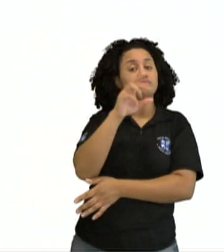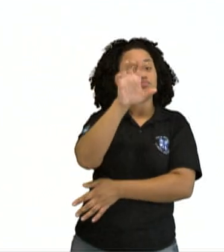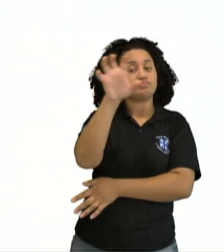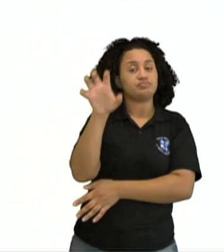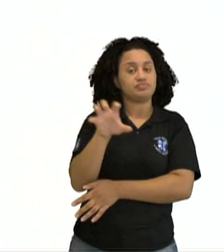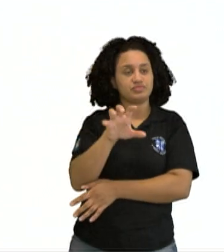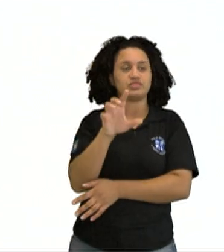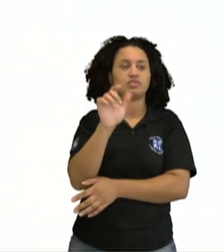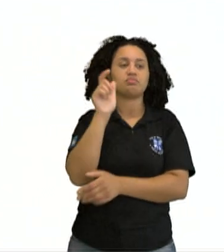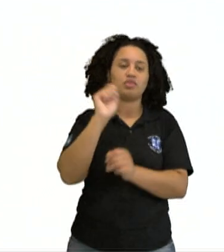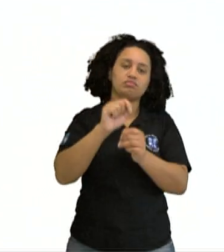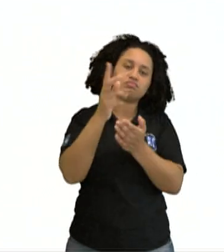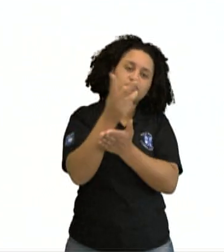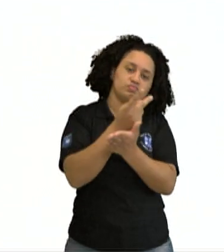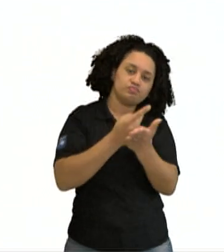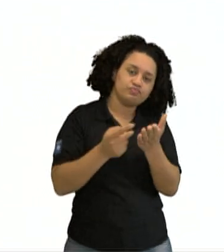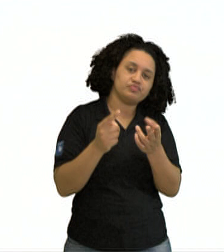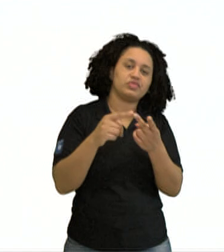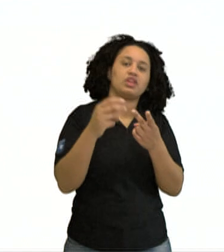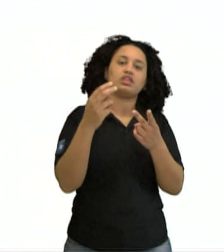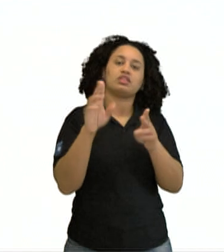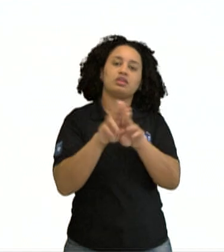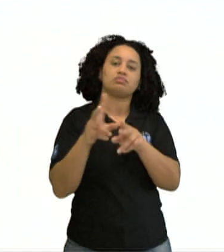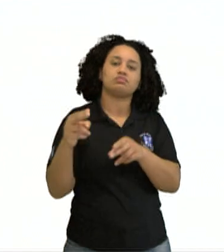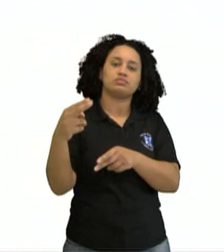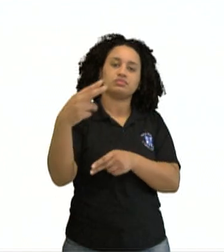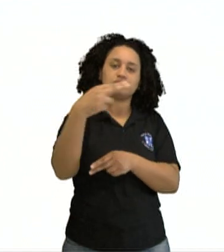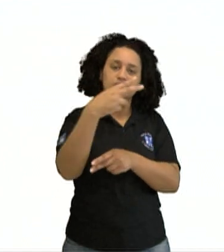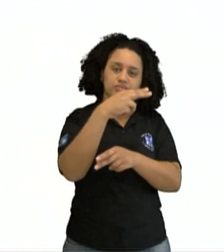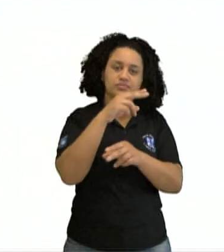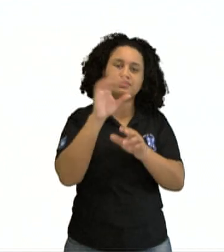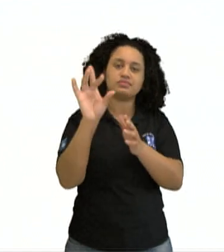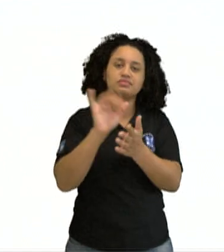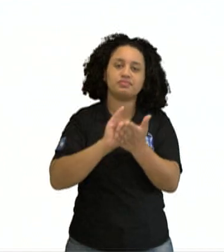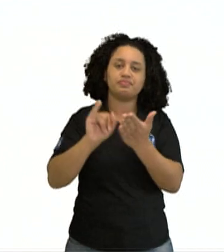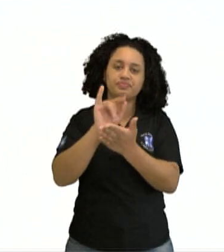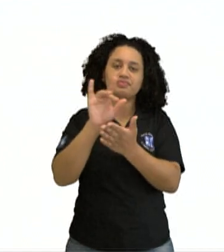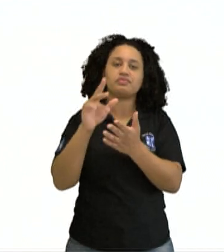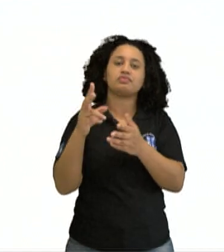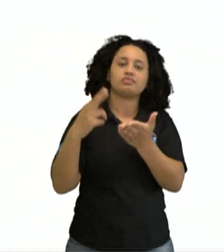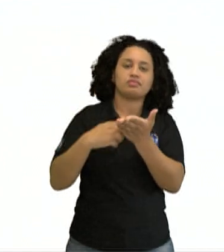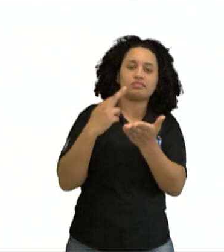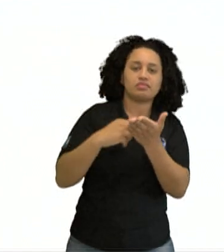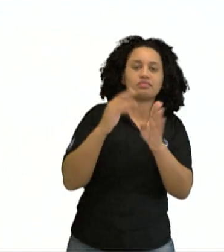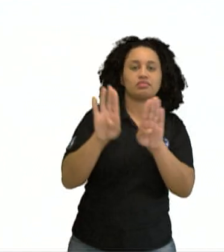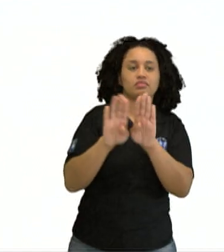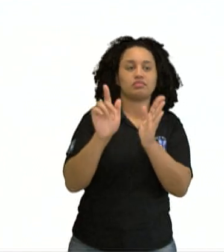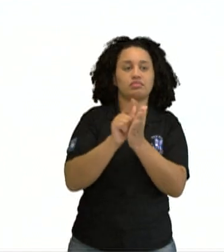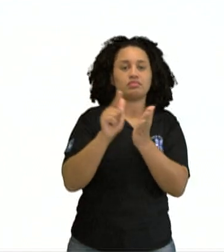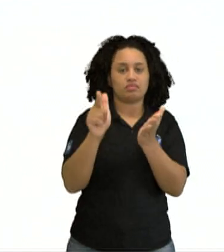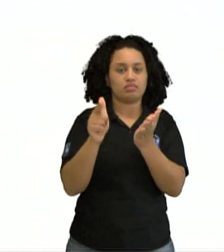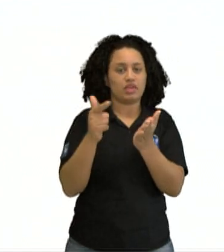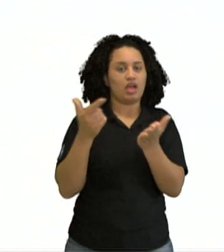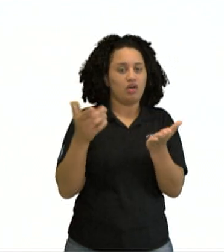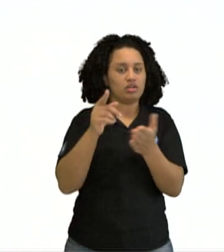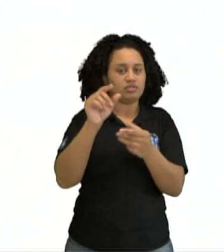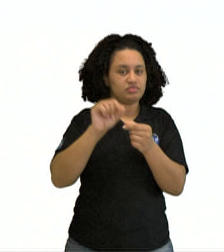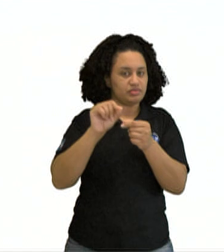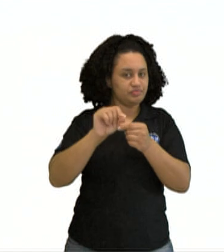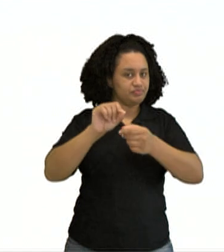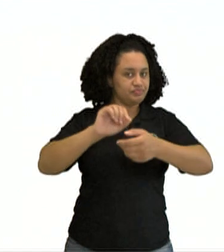pode desenhar e recortar imagens de revistas e jornais. Vamos lá?